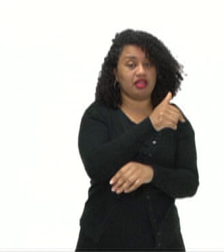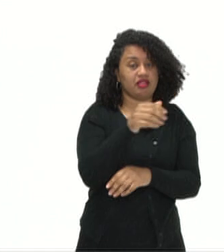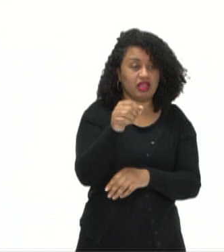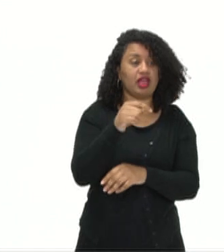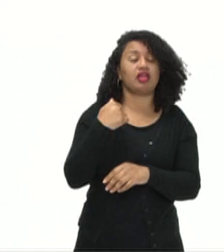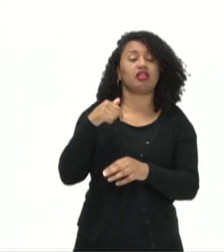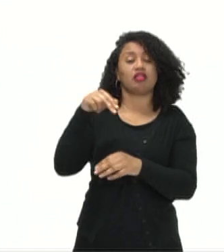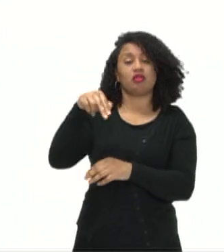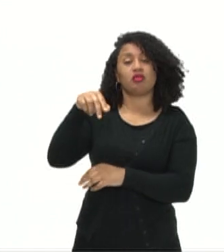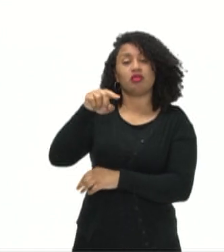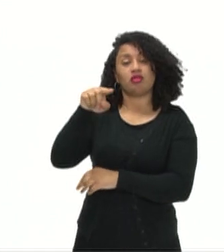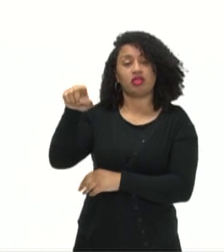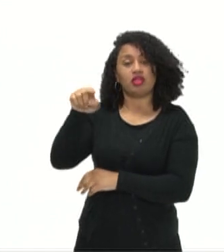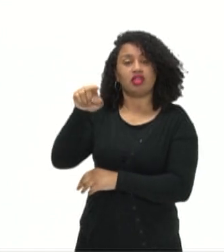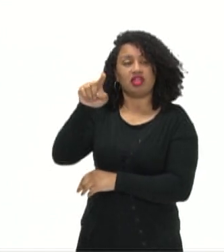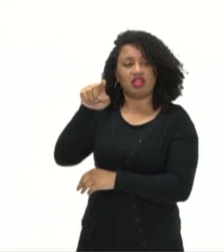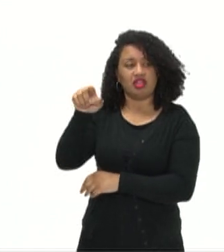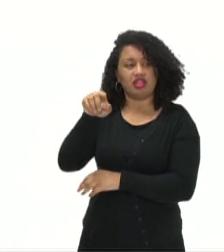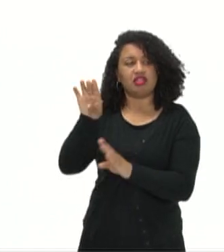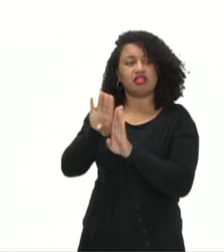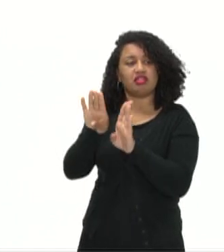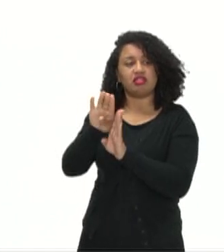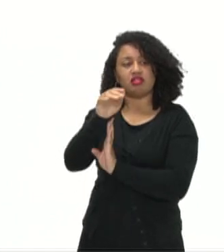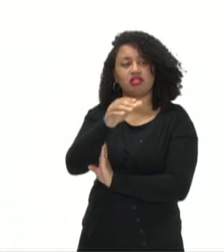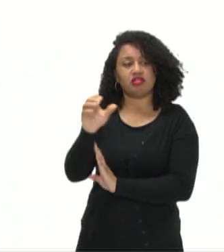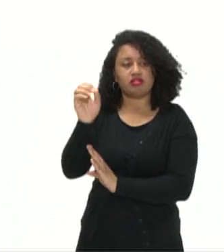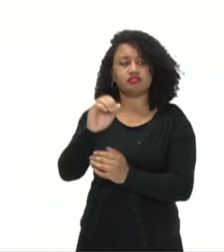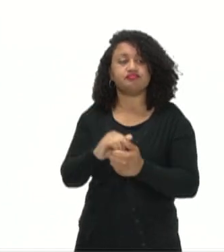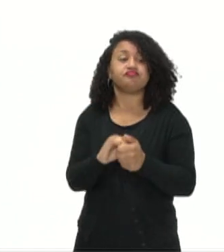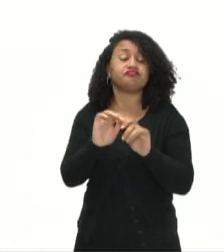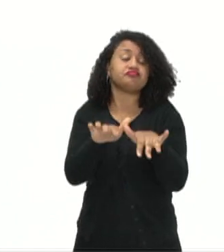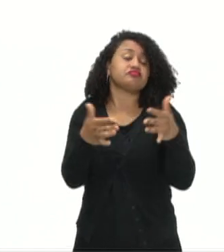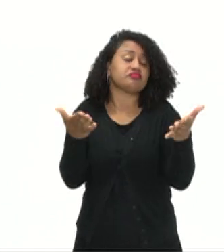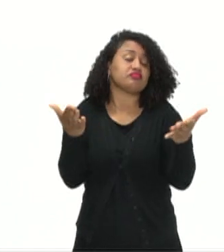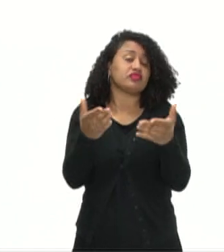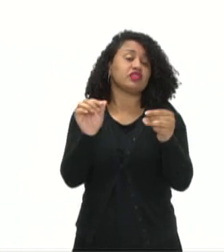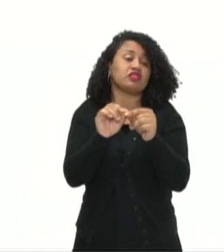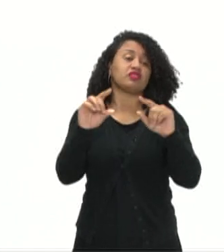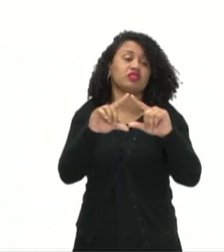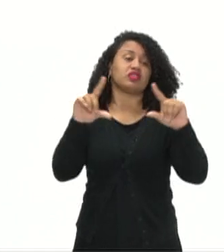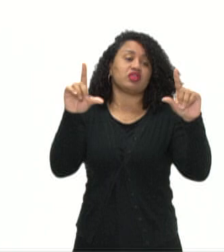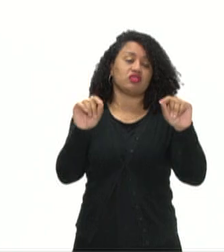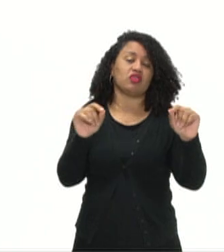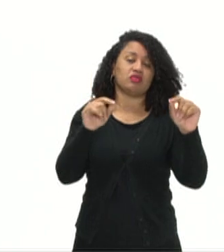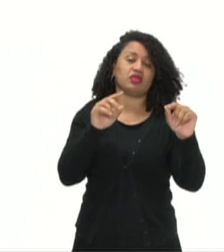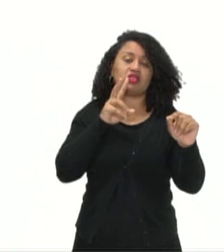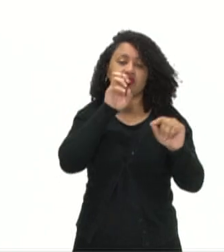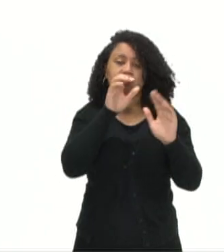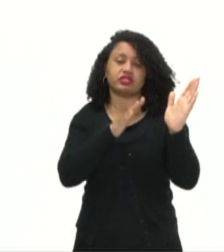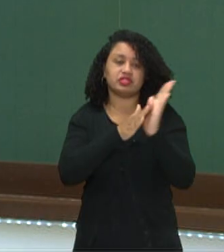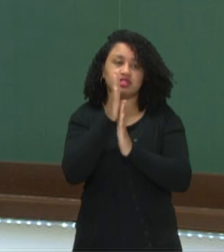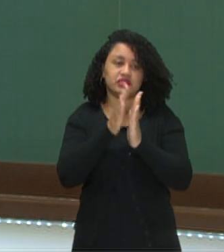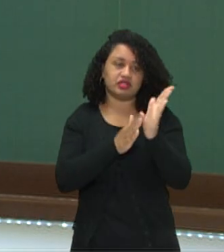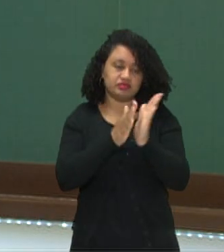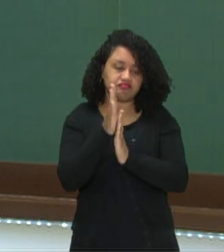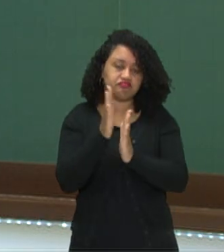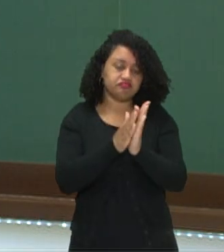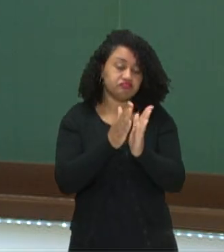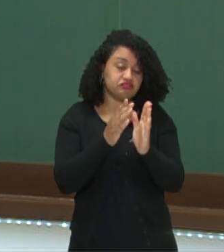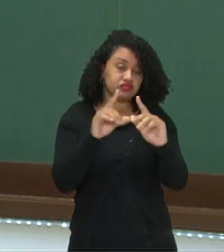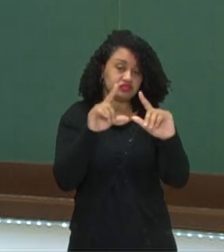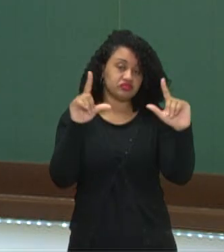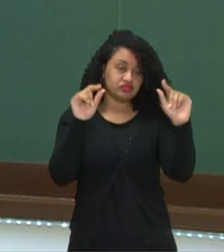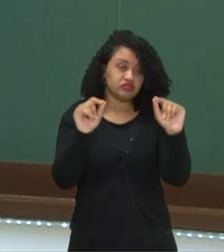normal também está valendo 100. Ok? E a partir disso nós vamos utilizar a força de atrito. Φ, a formulazinha, melhor